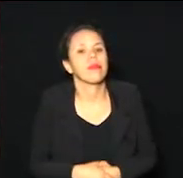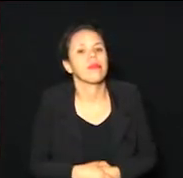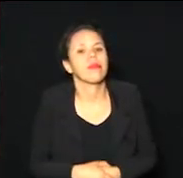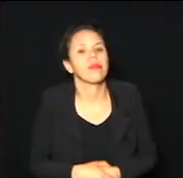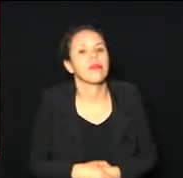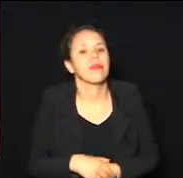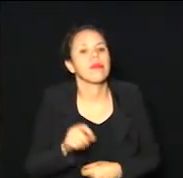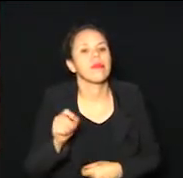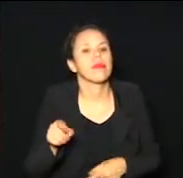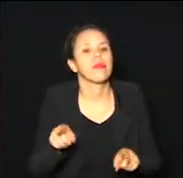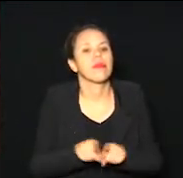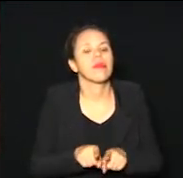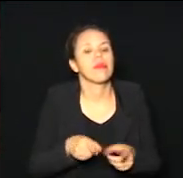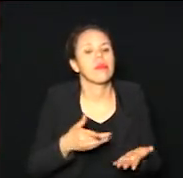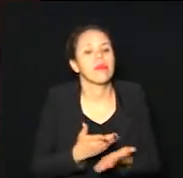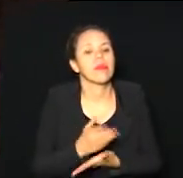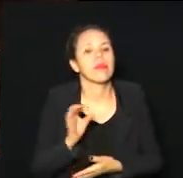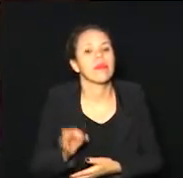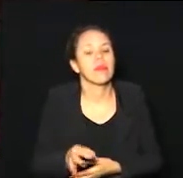Quem também acertou,